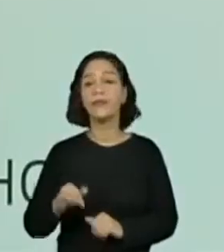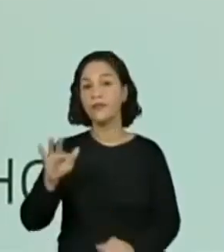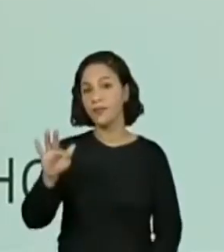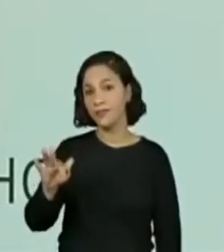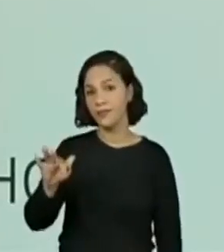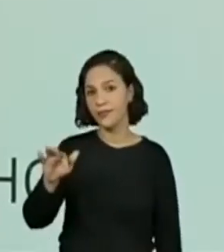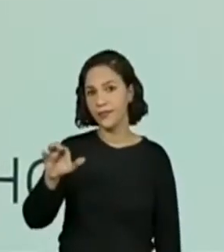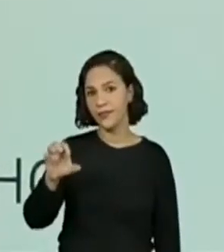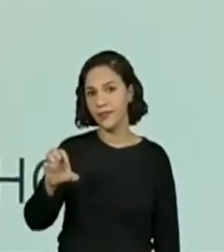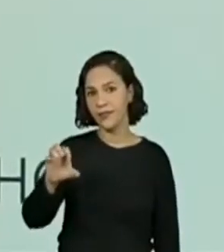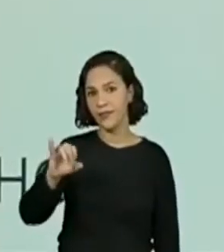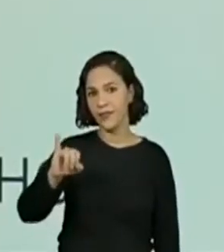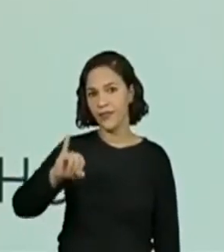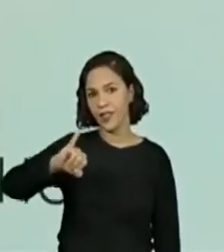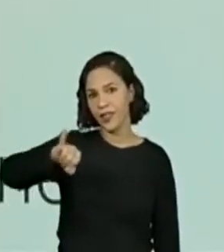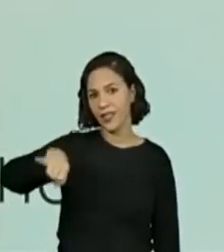feijão.